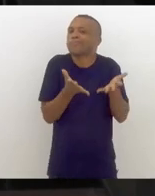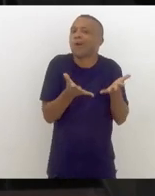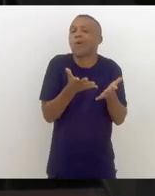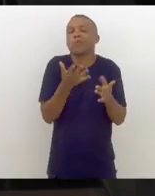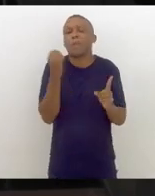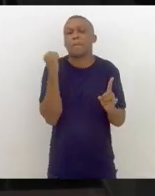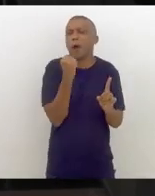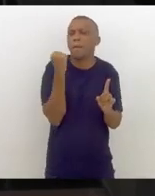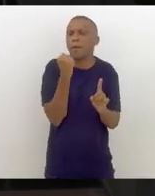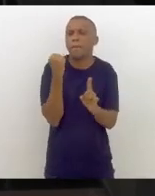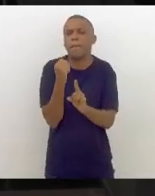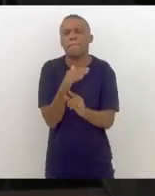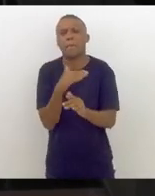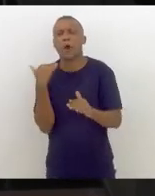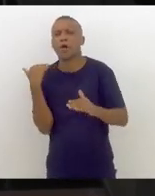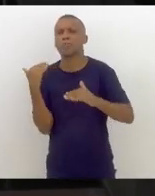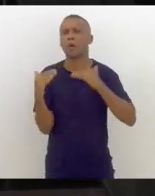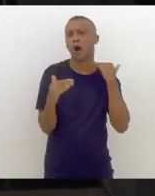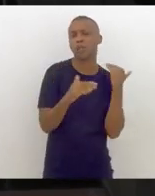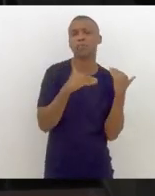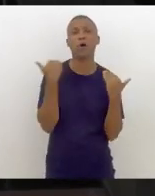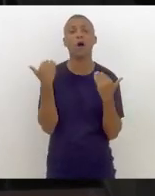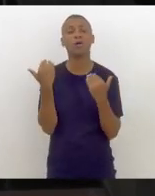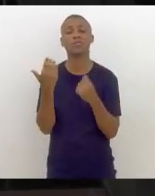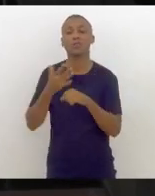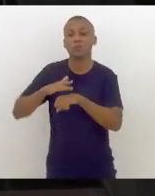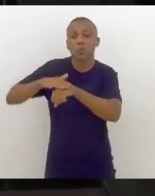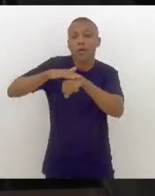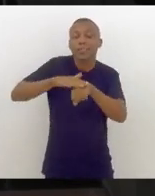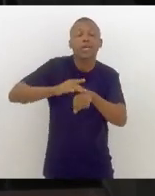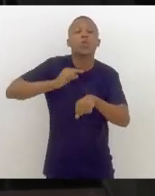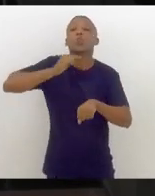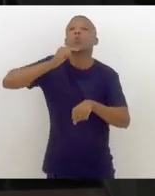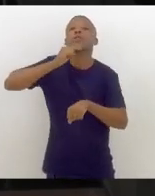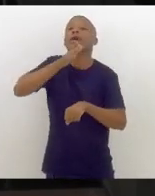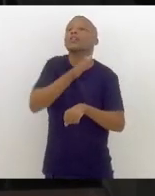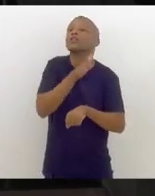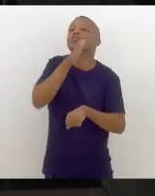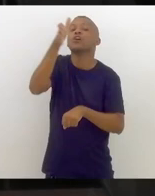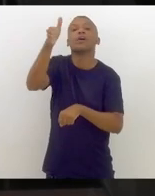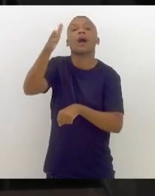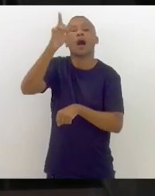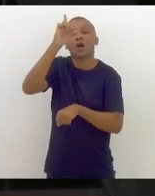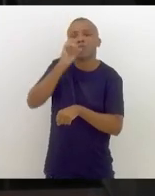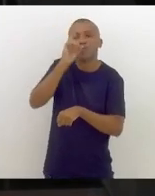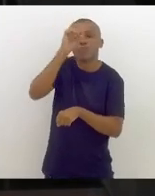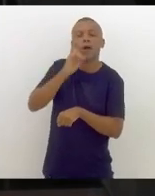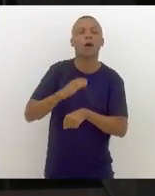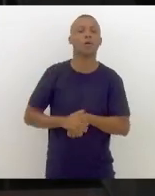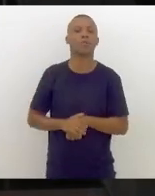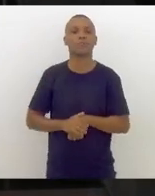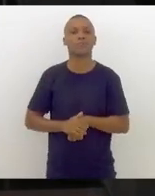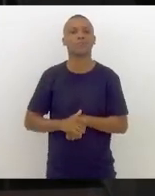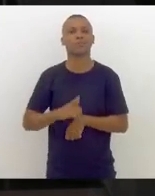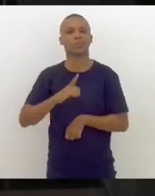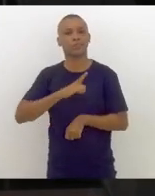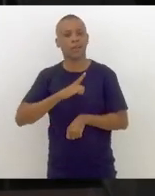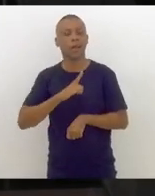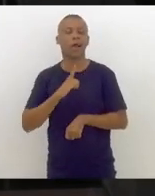de pessoas doentes que não conseguem chegar nos hospitais tá gerando